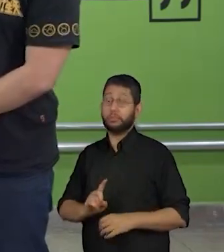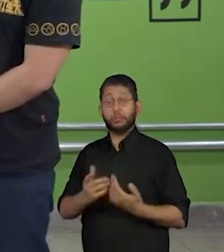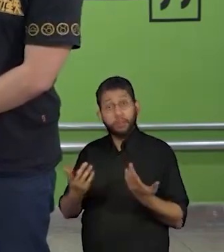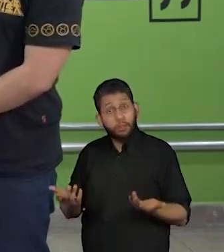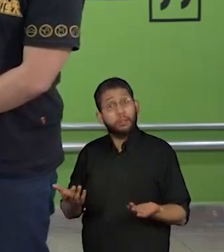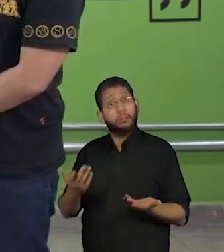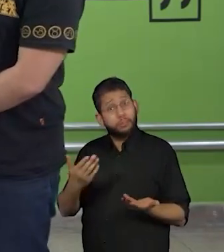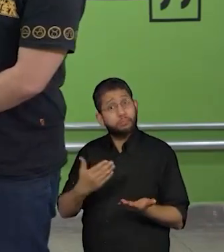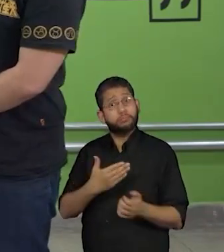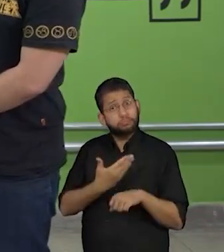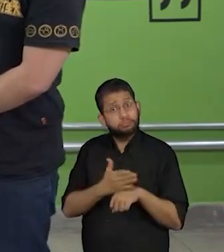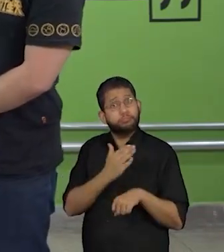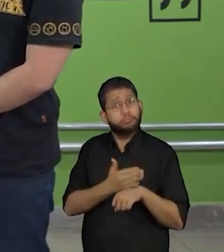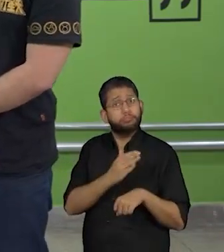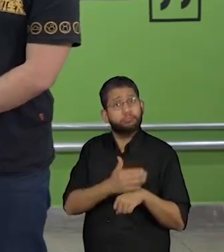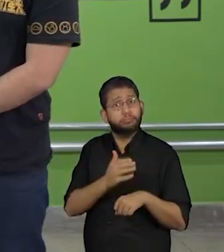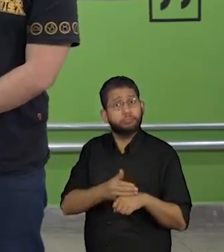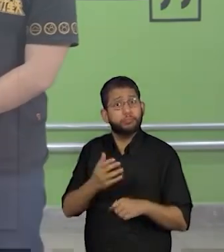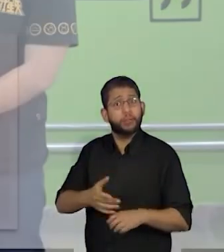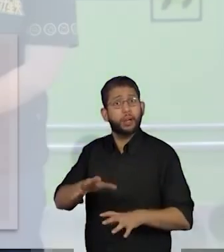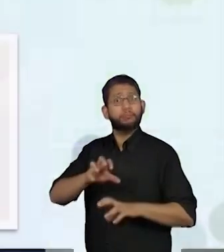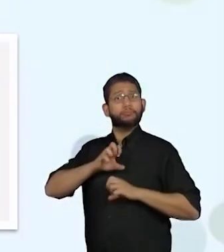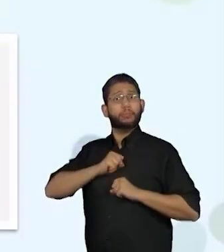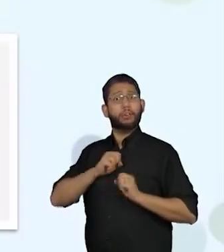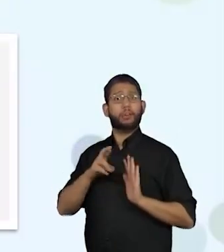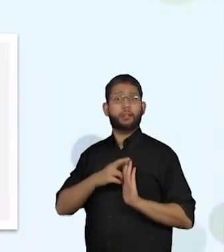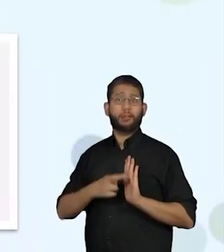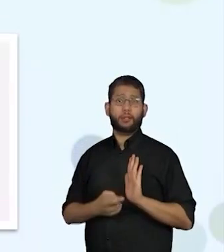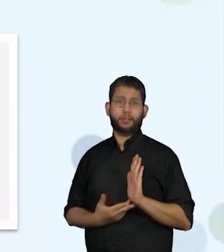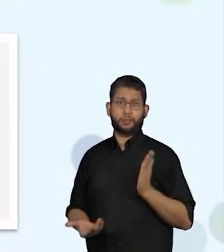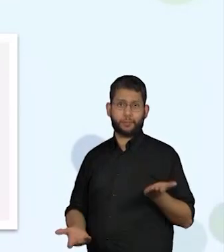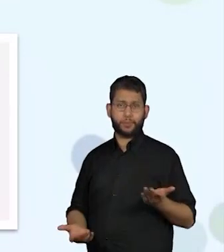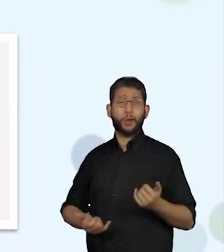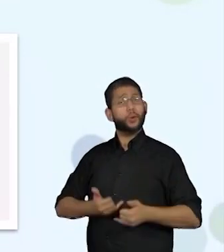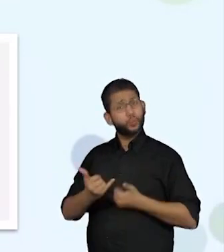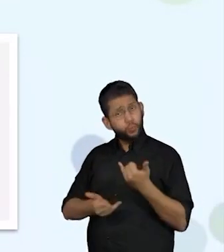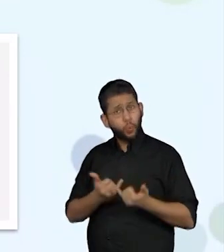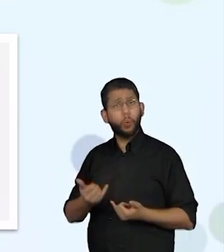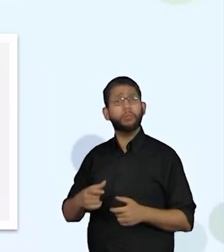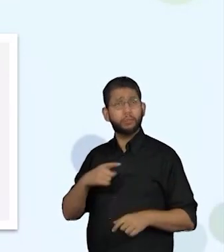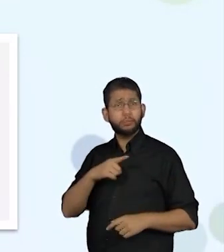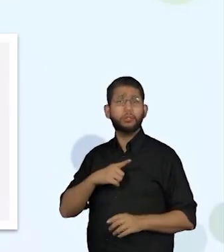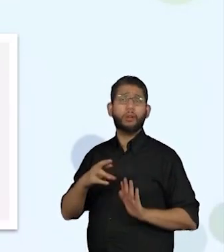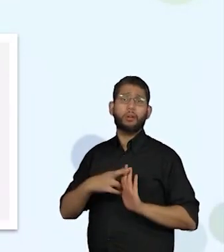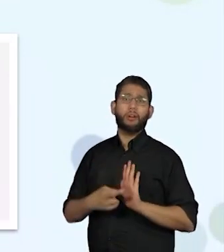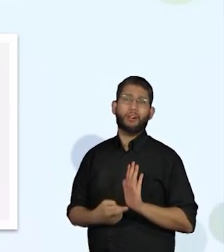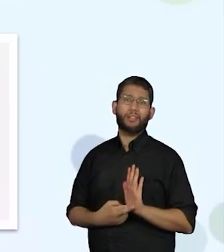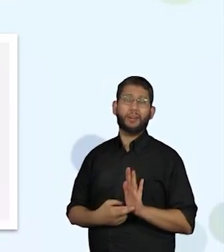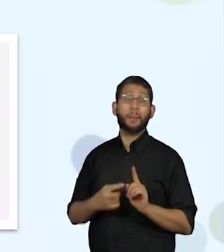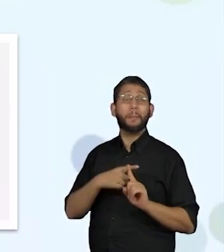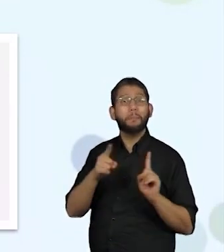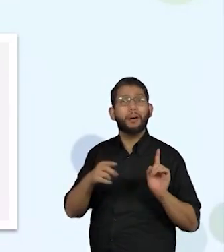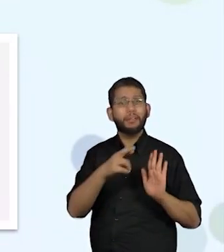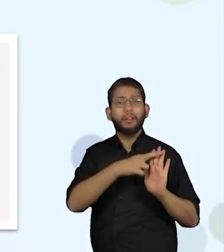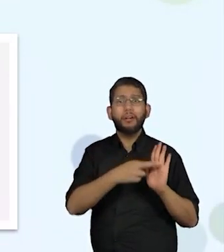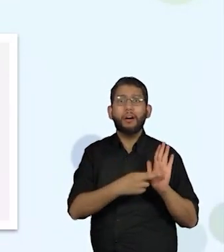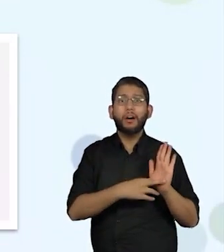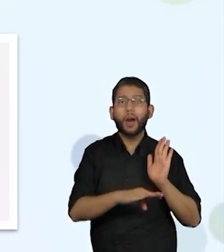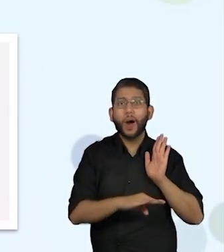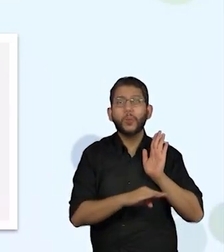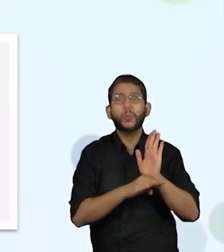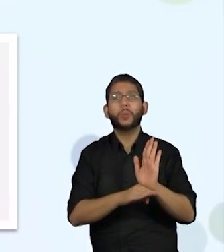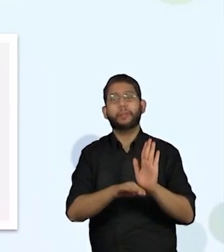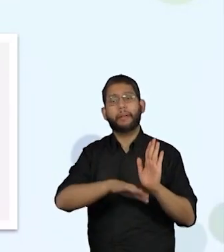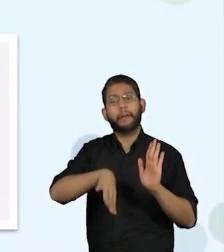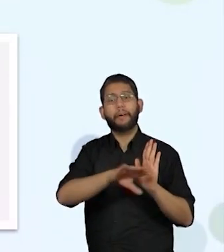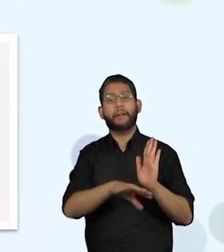o tempo inteiro, E os jogos, eles não fogem disso, Os jogos, eles vão sempre estar voltados aí para a